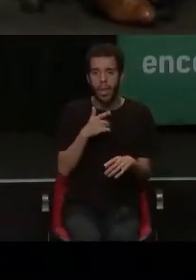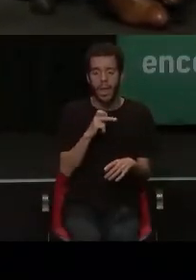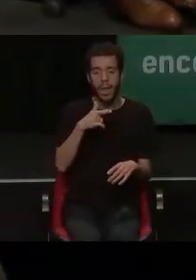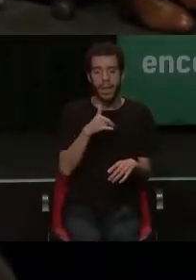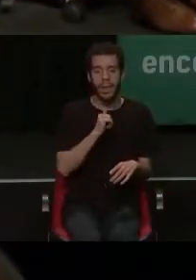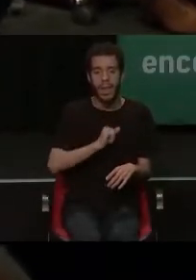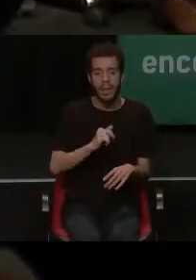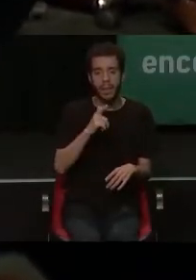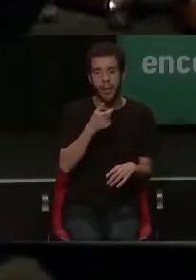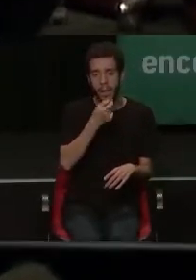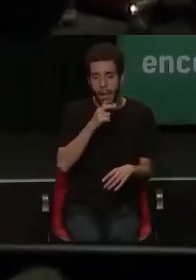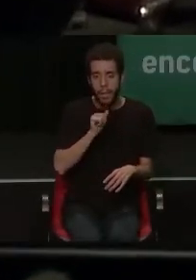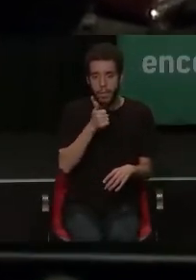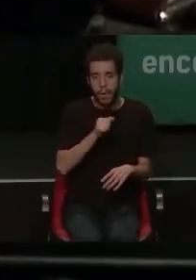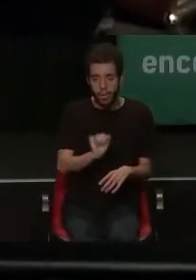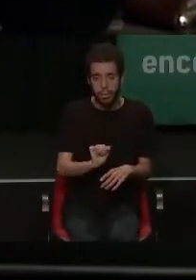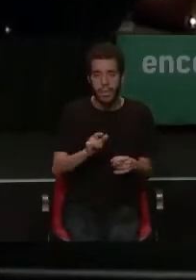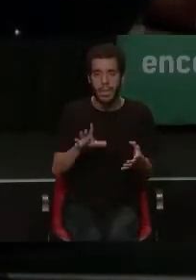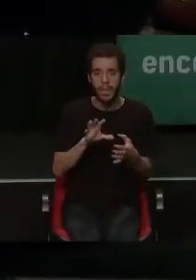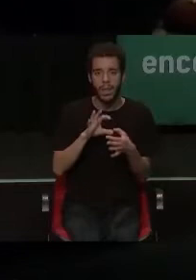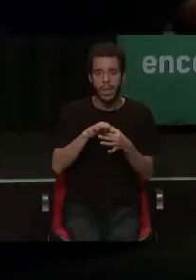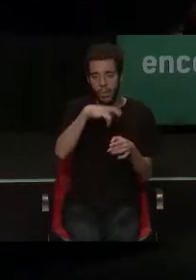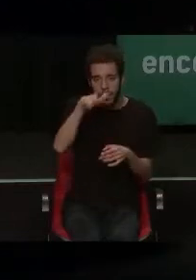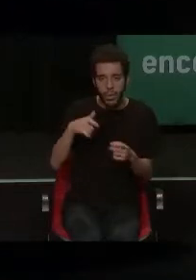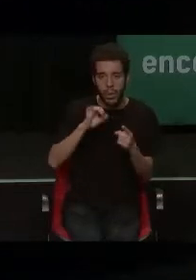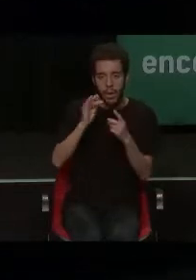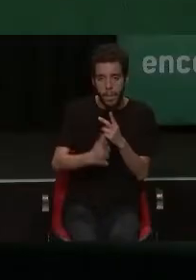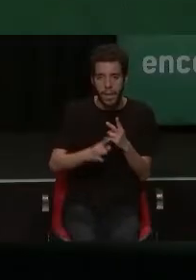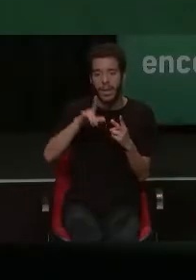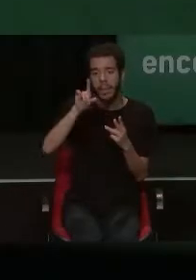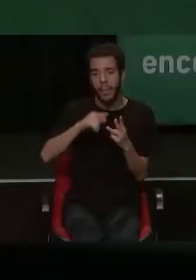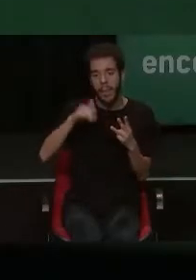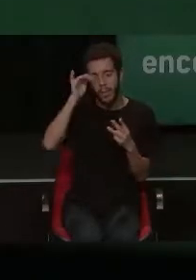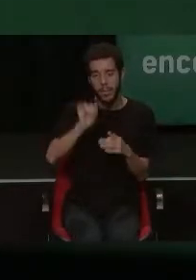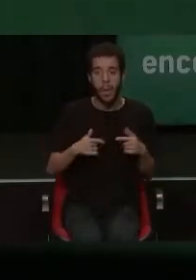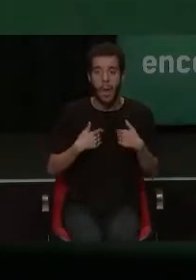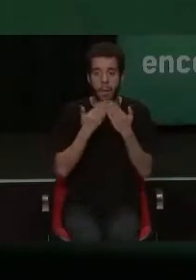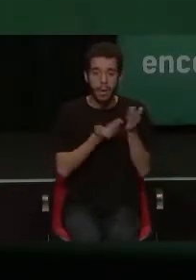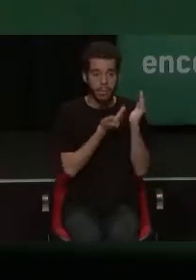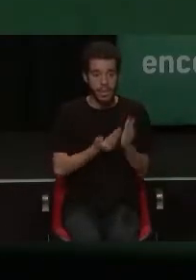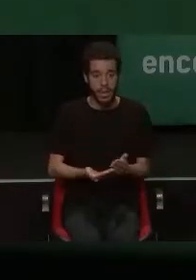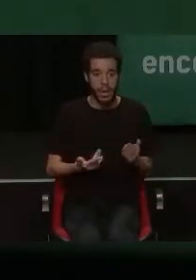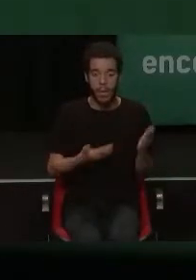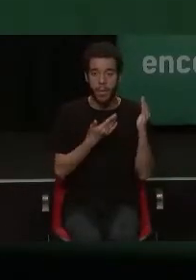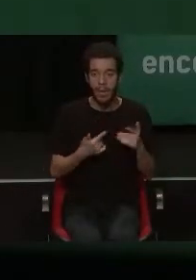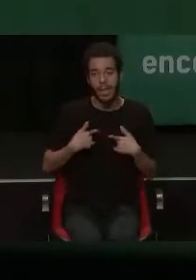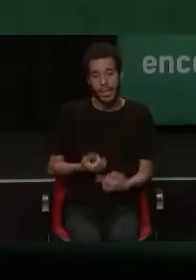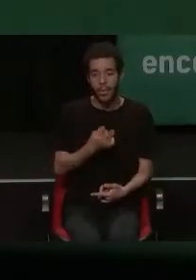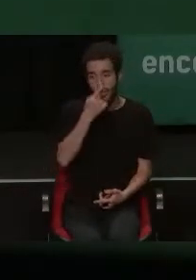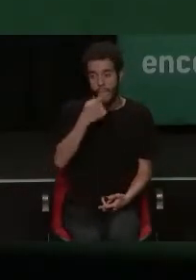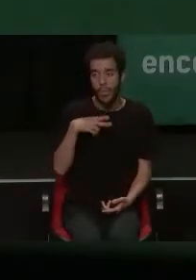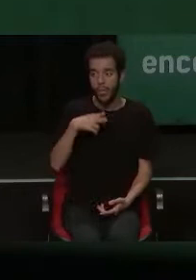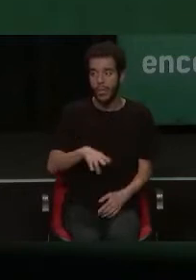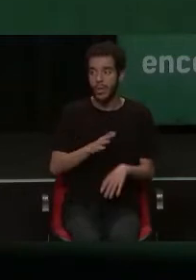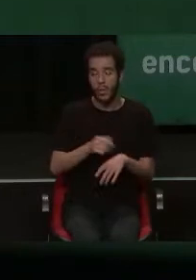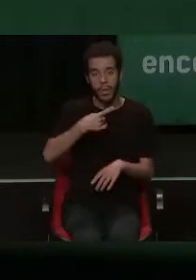pandemia silenciosa que ameaça pessoas, animais e meio ambiente. Obrigada. Muito obrigada pela apresentação. Eu vou optar por falar português, porque estamos